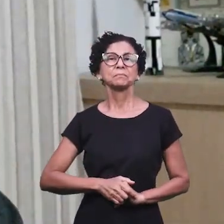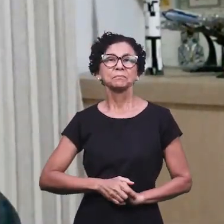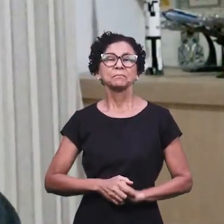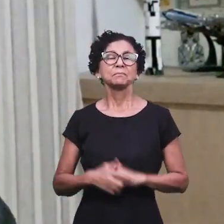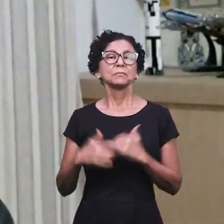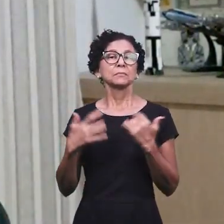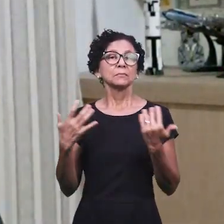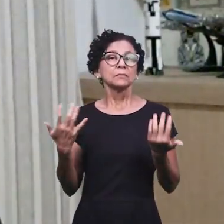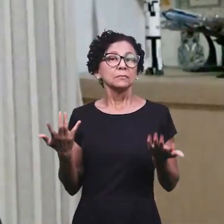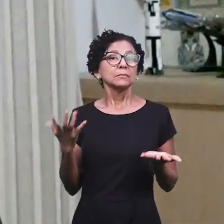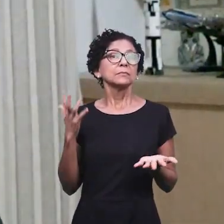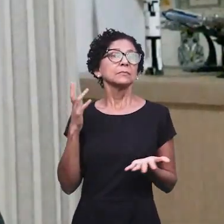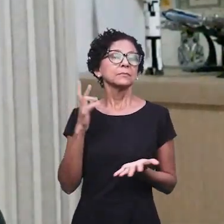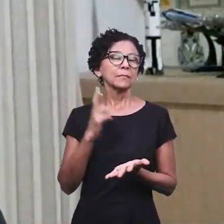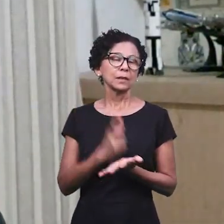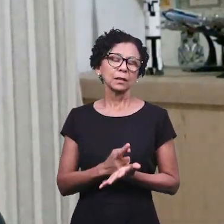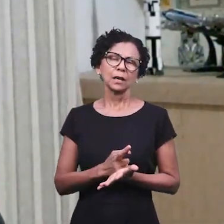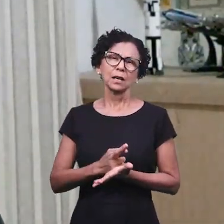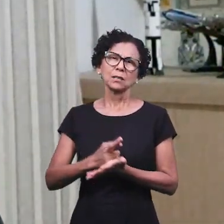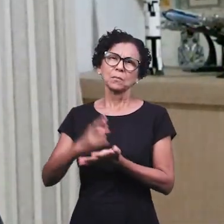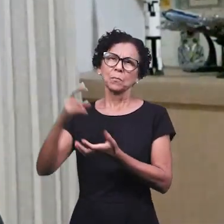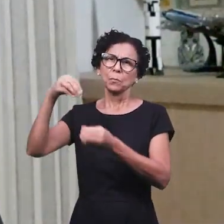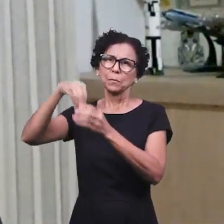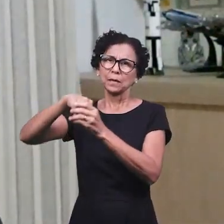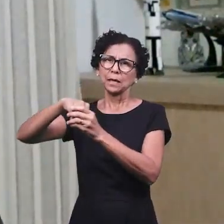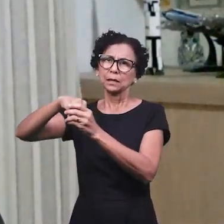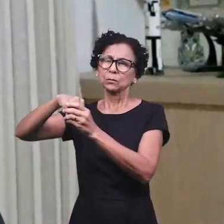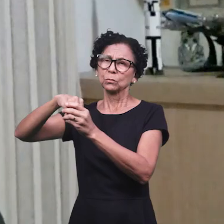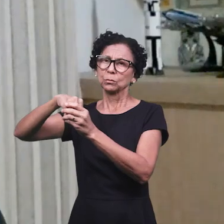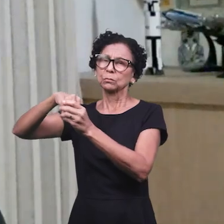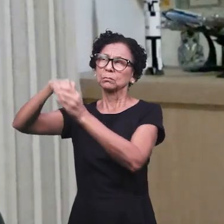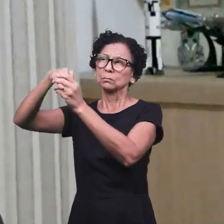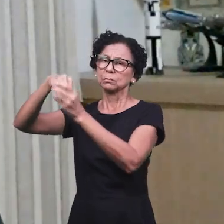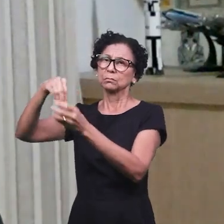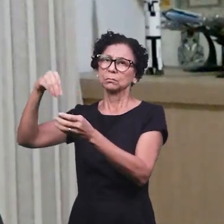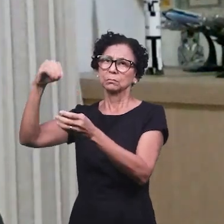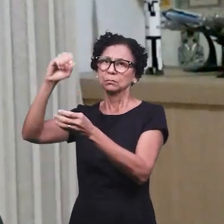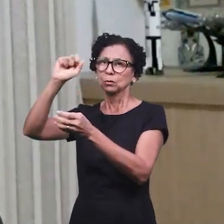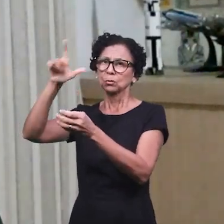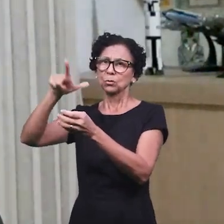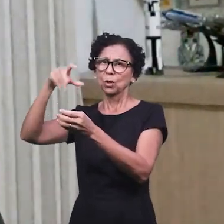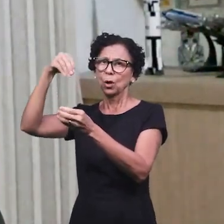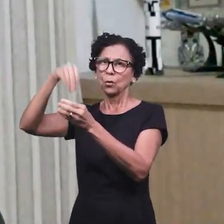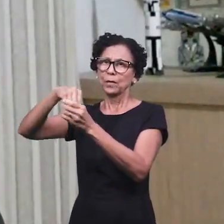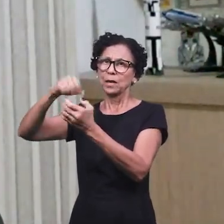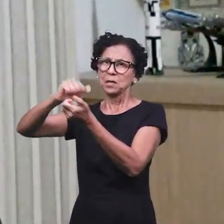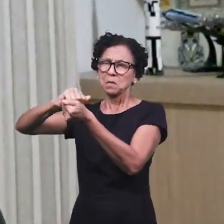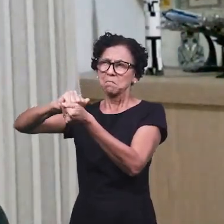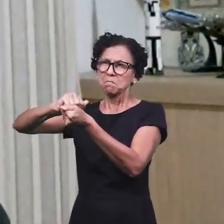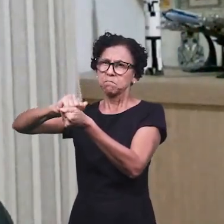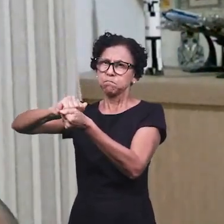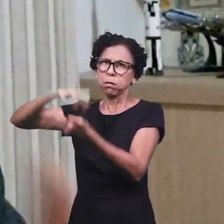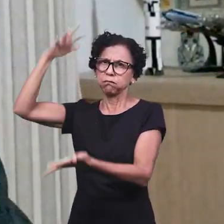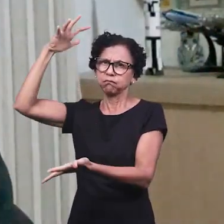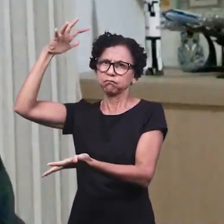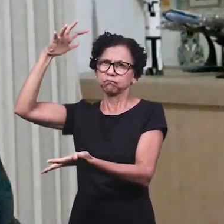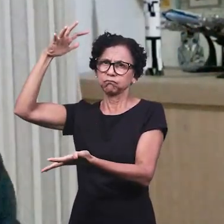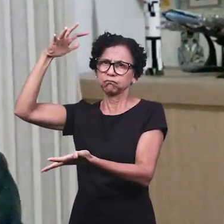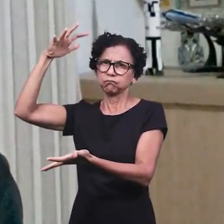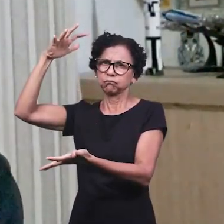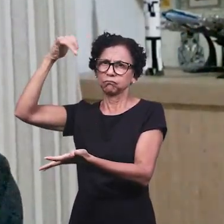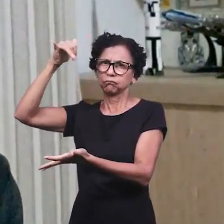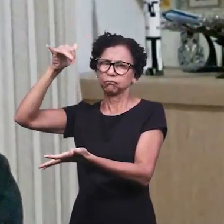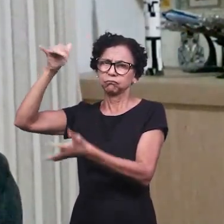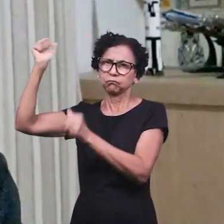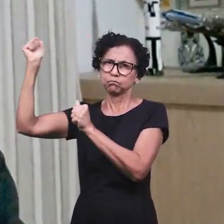o crescimento dessas manchas. Isso pode levar a grandes explosões solares, grandes quantidades de energia